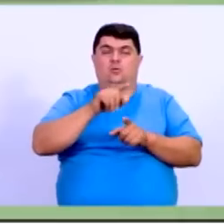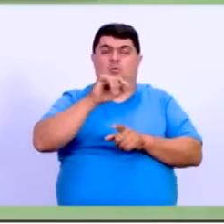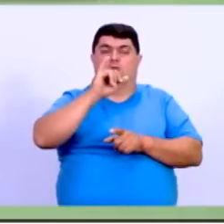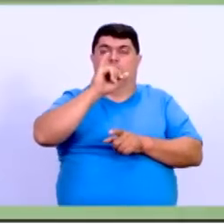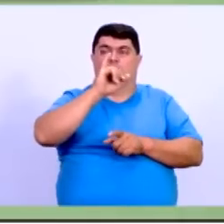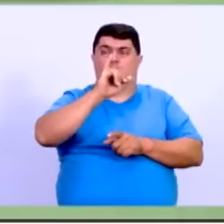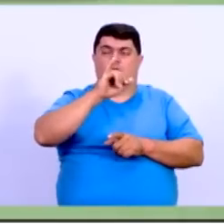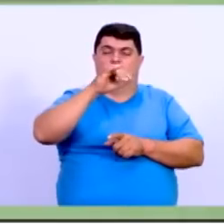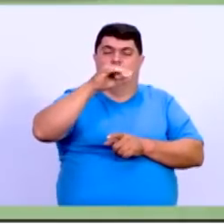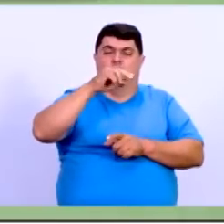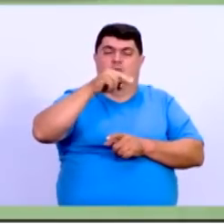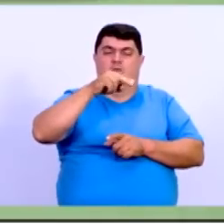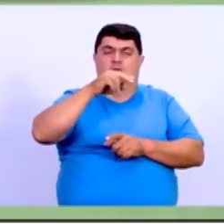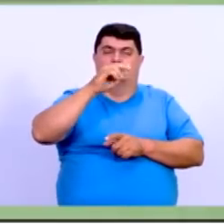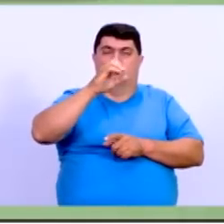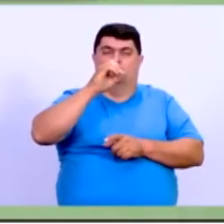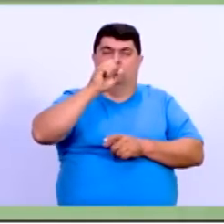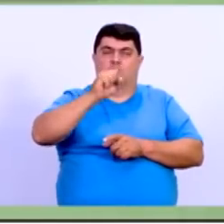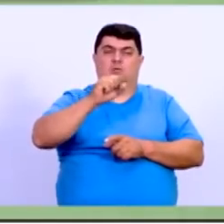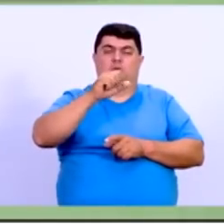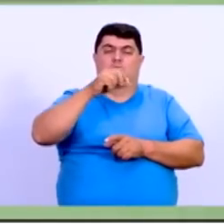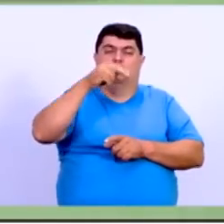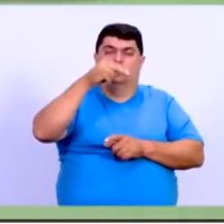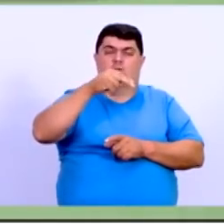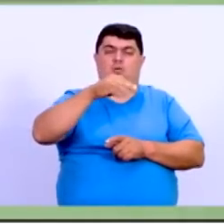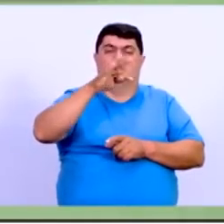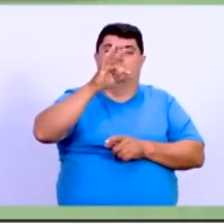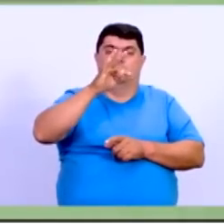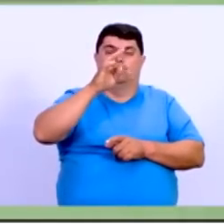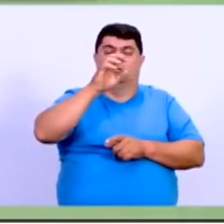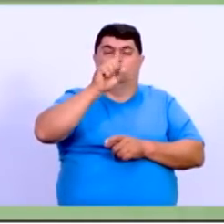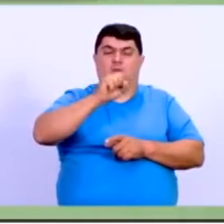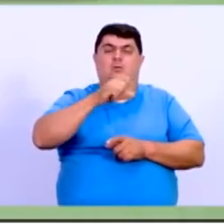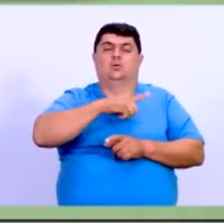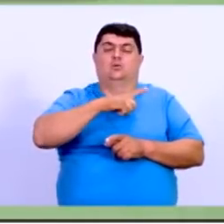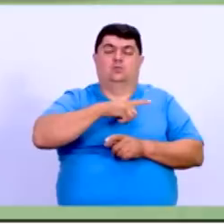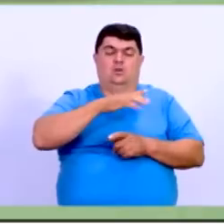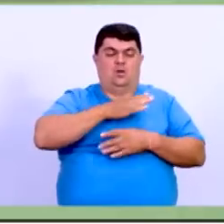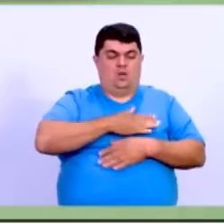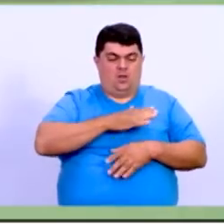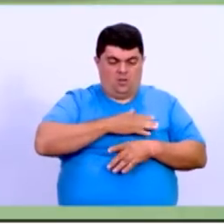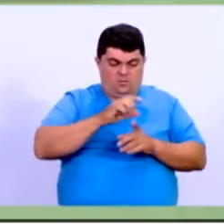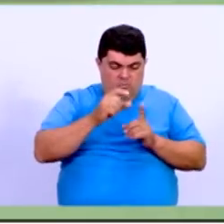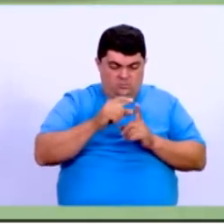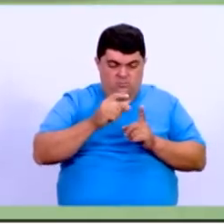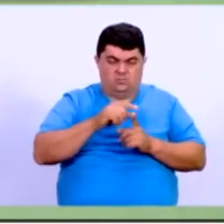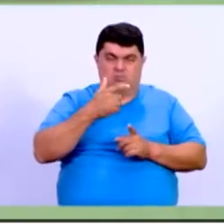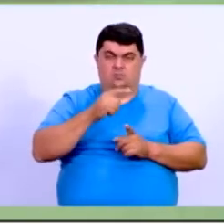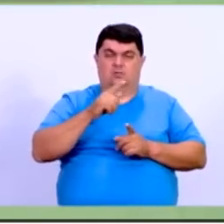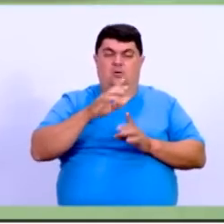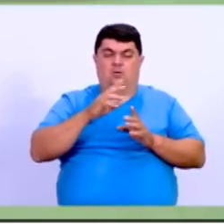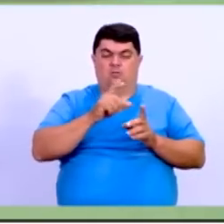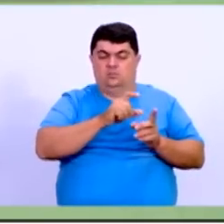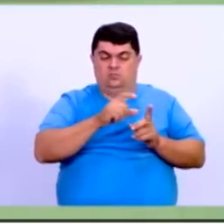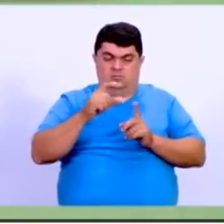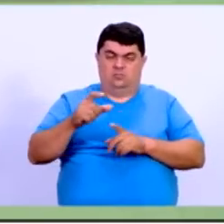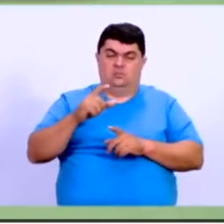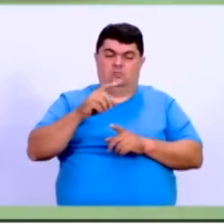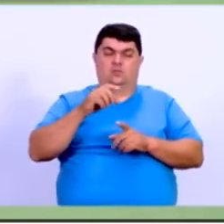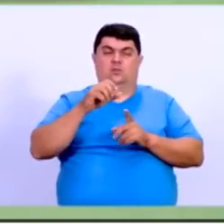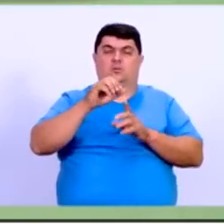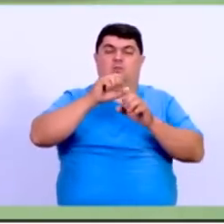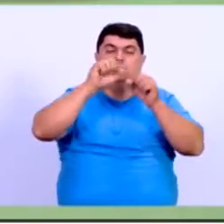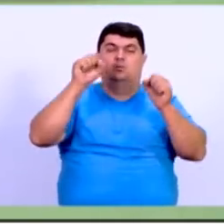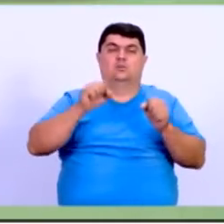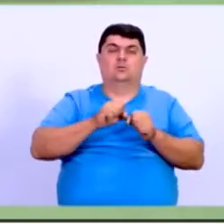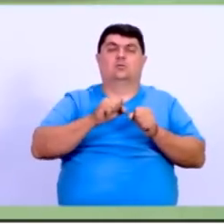ou Network Operation System. Ih, professor em inglês, ó. Calma que tem um português aqui do lado. Sistema